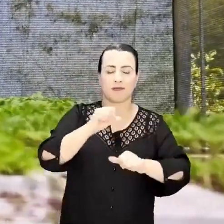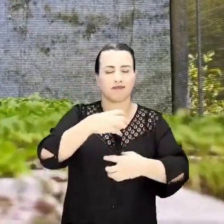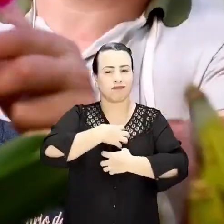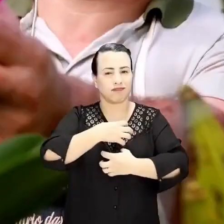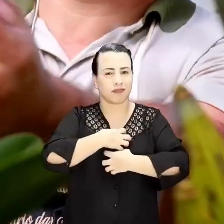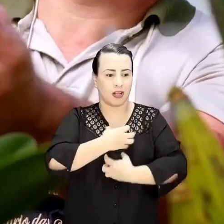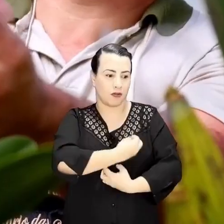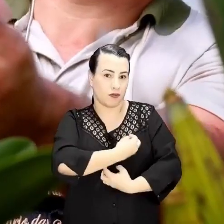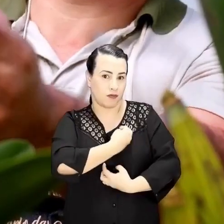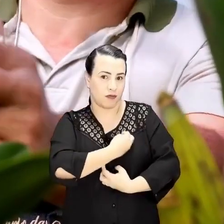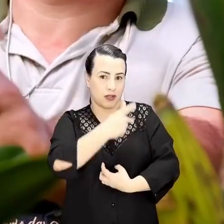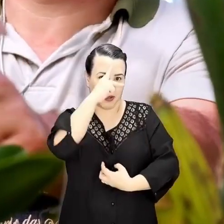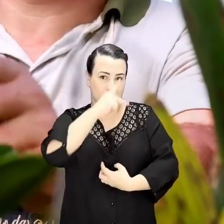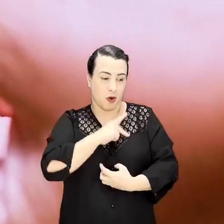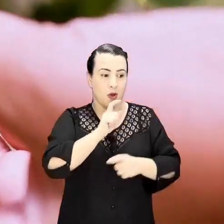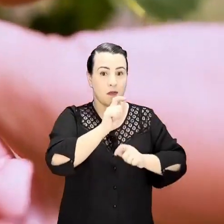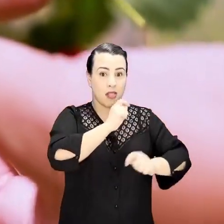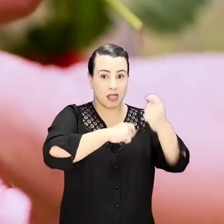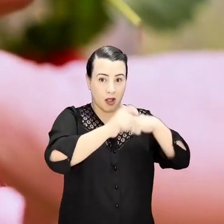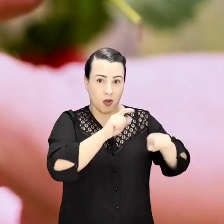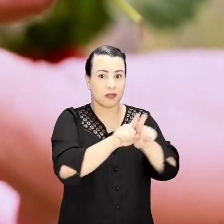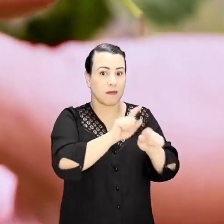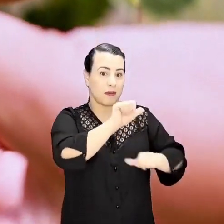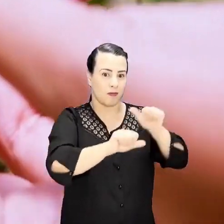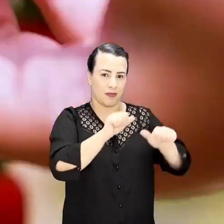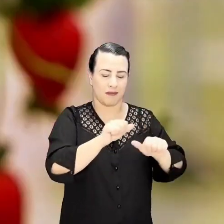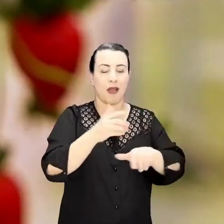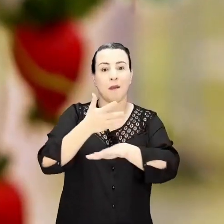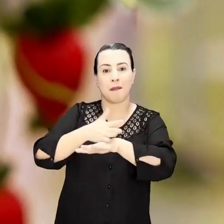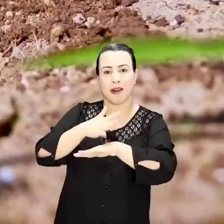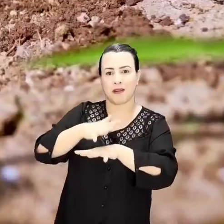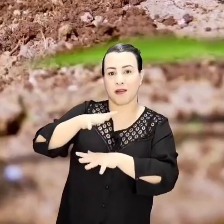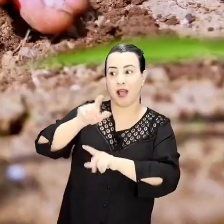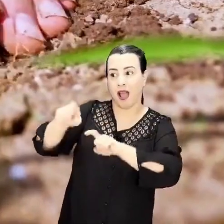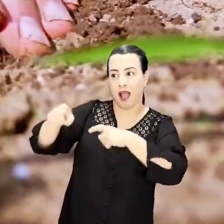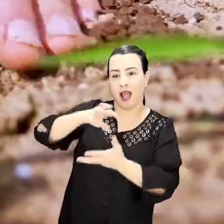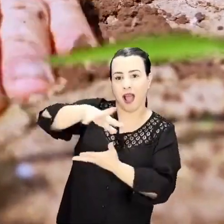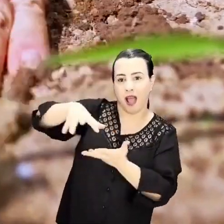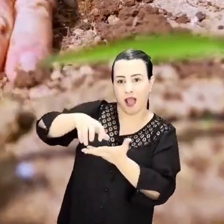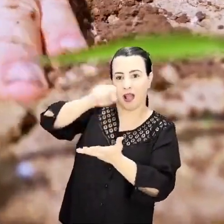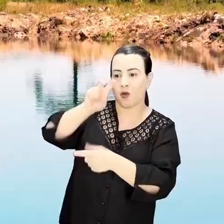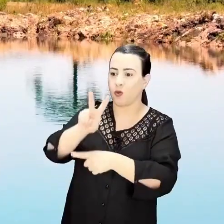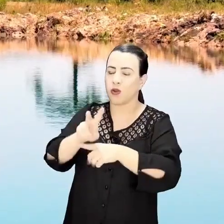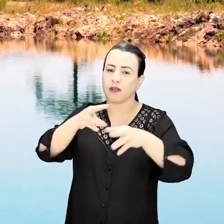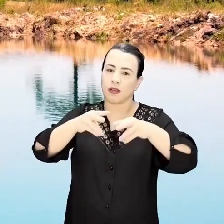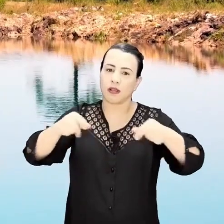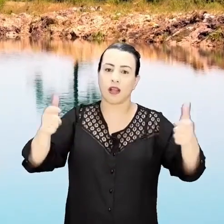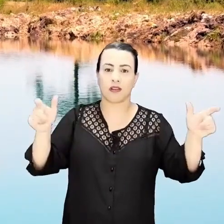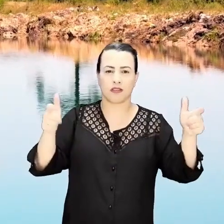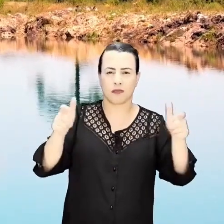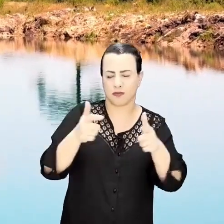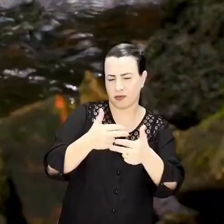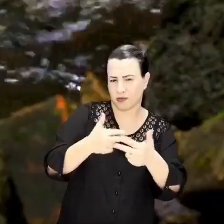nossas vidas e em nossos negócios. Praticamos a agricultura sustentável, conservando o solo, reduzindo a